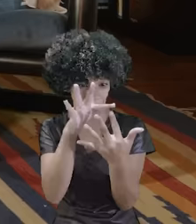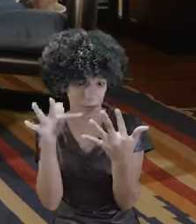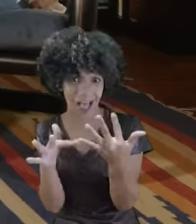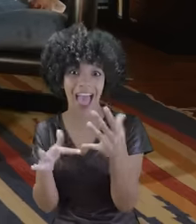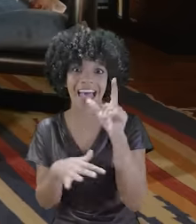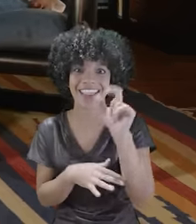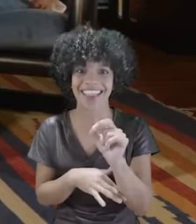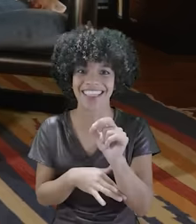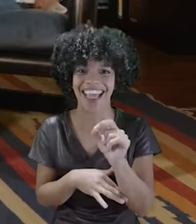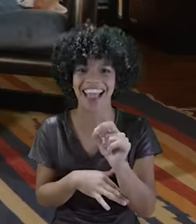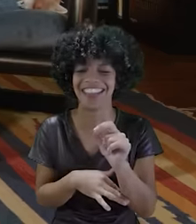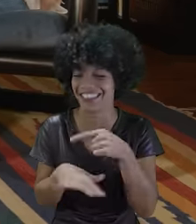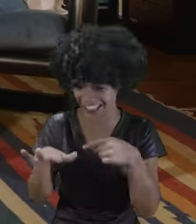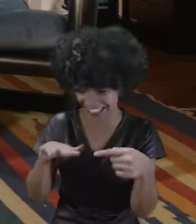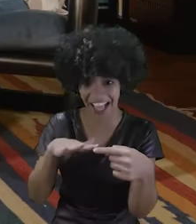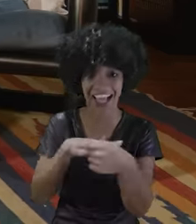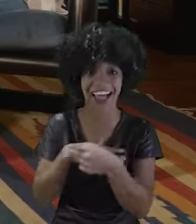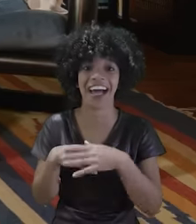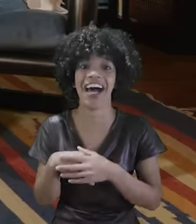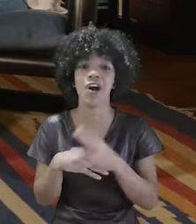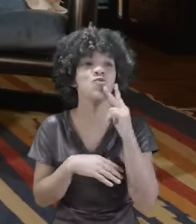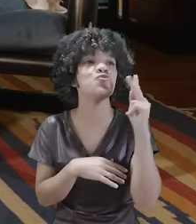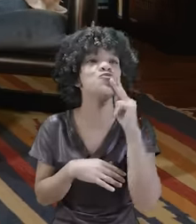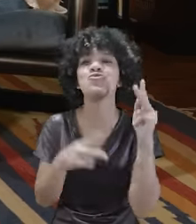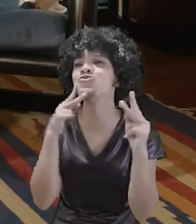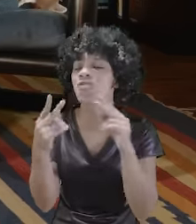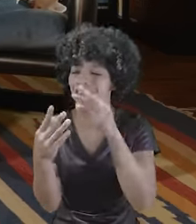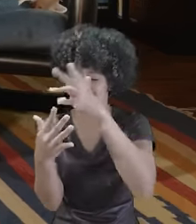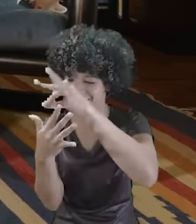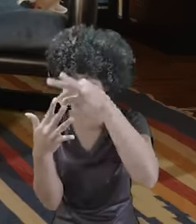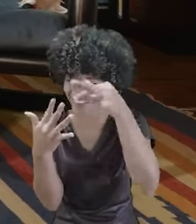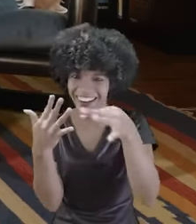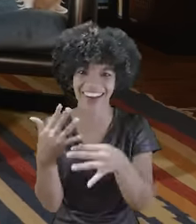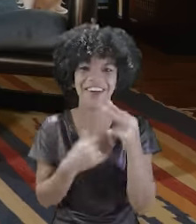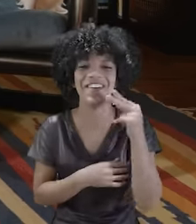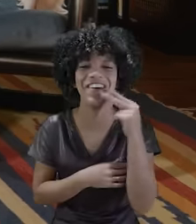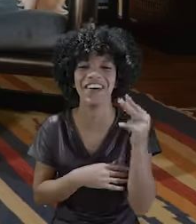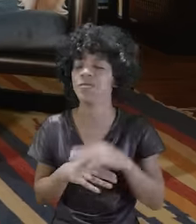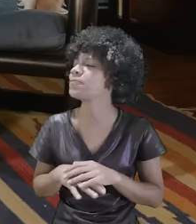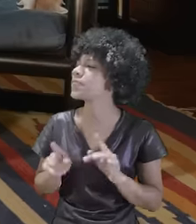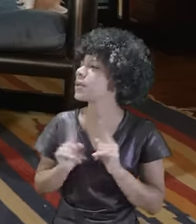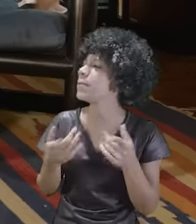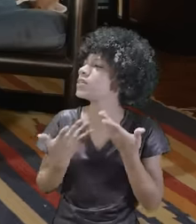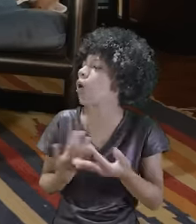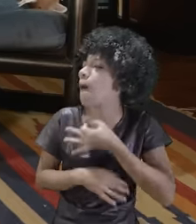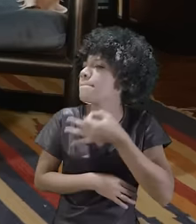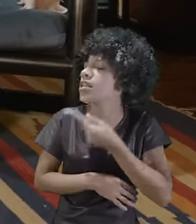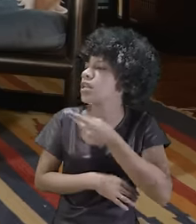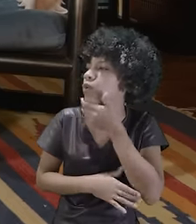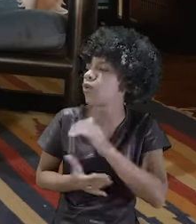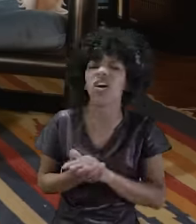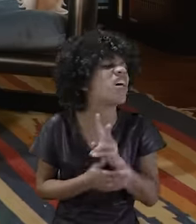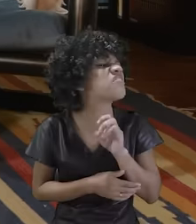para os dez dedos de um cigarro ele tá ele qual é a visão